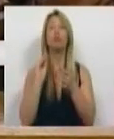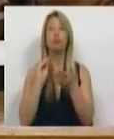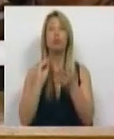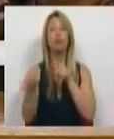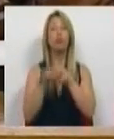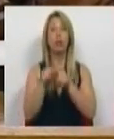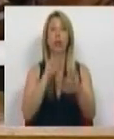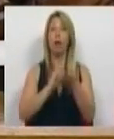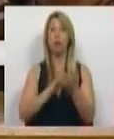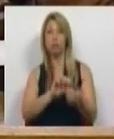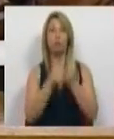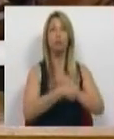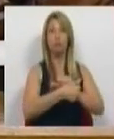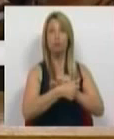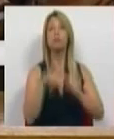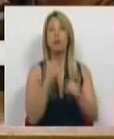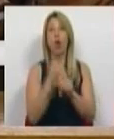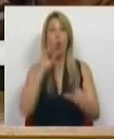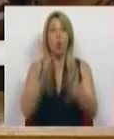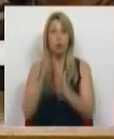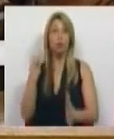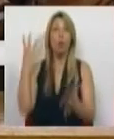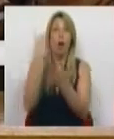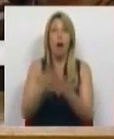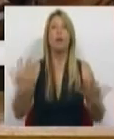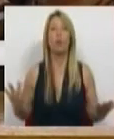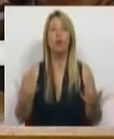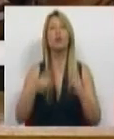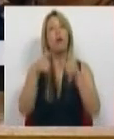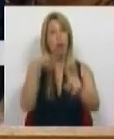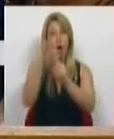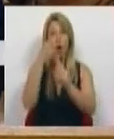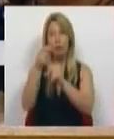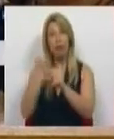empobrecimento dos últimos 4 anos, e há de ser a sua luta a abrir o caminho para a ruptura com a